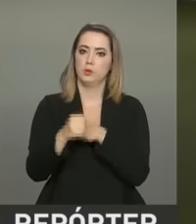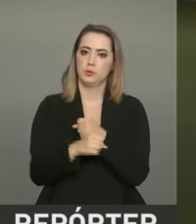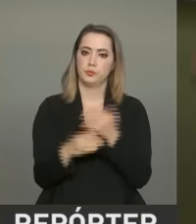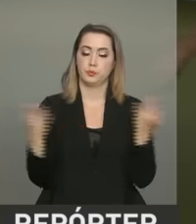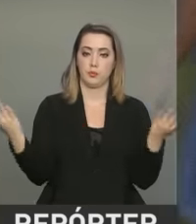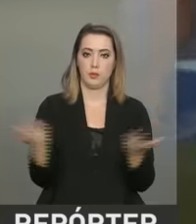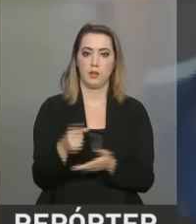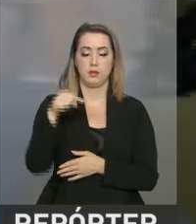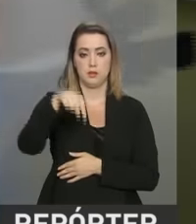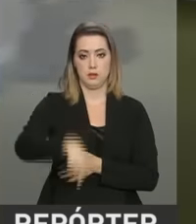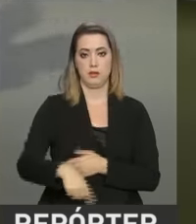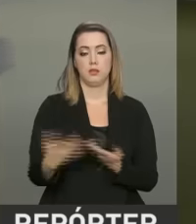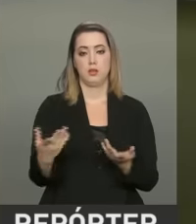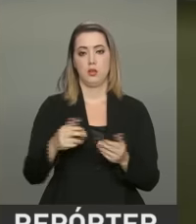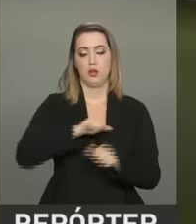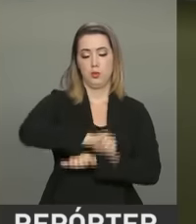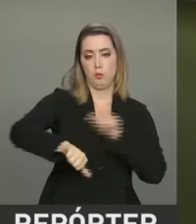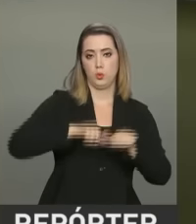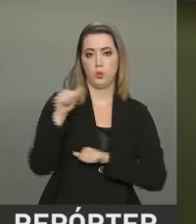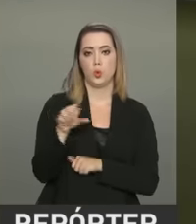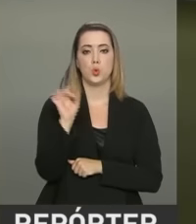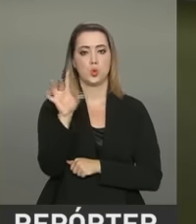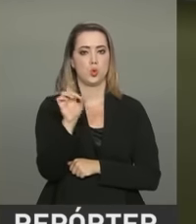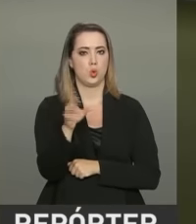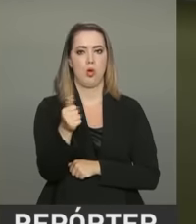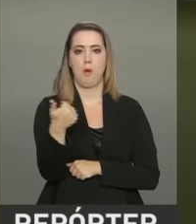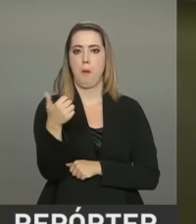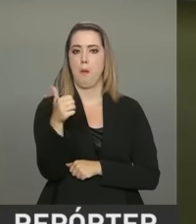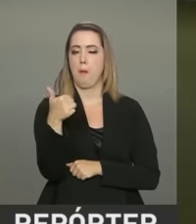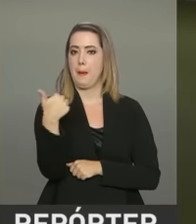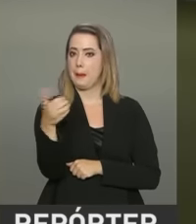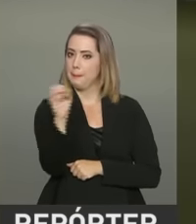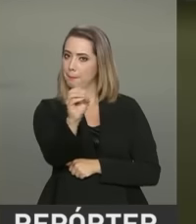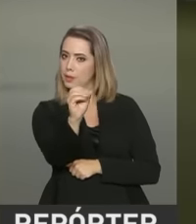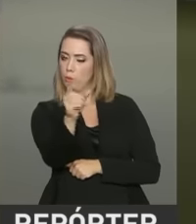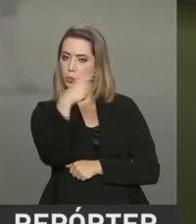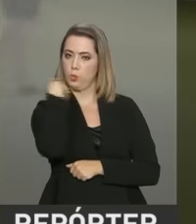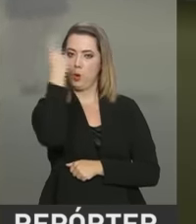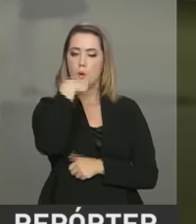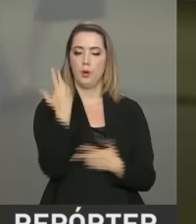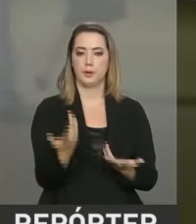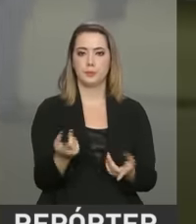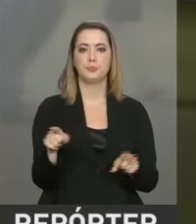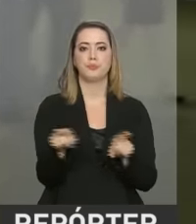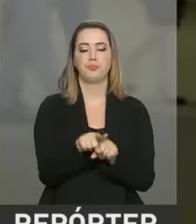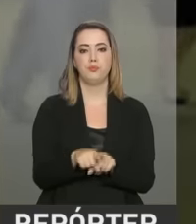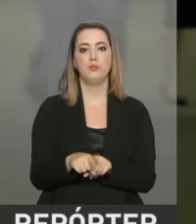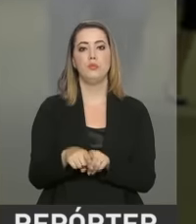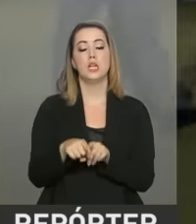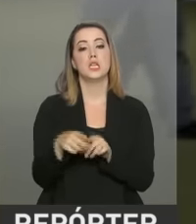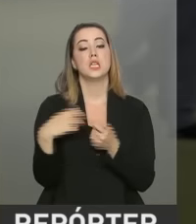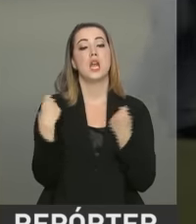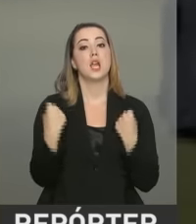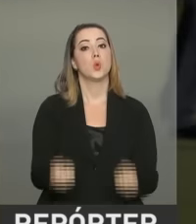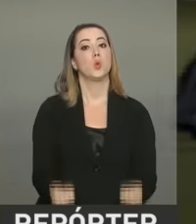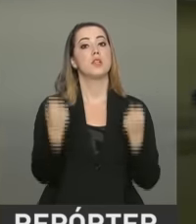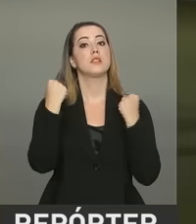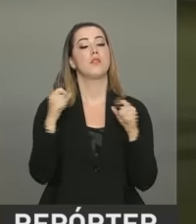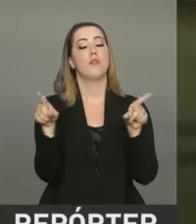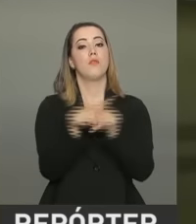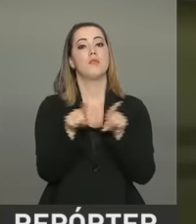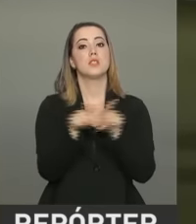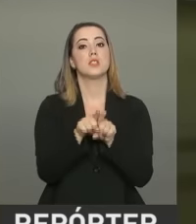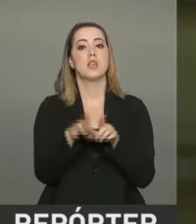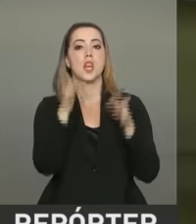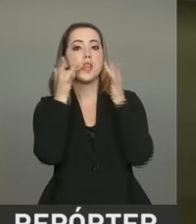para 1.000 horas por ano no período de 5 anos. Educação física e artes também foram reincorporadas como